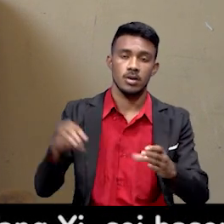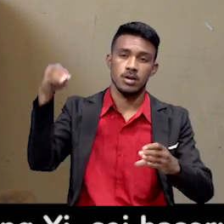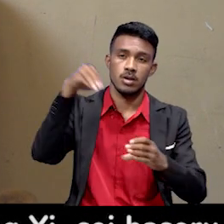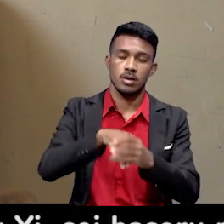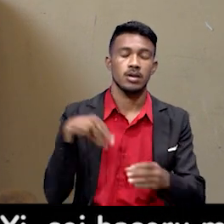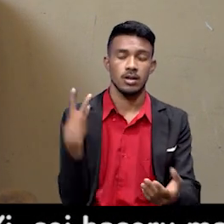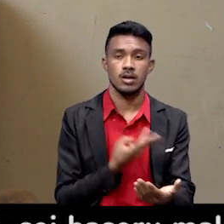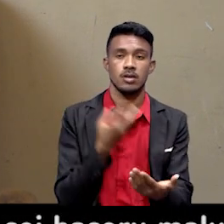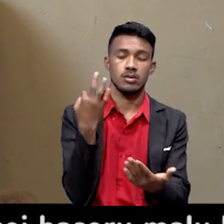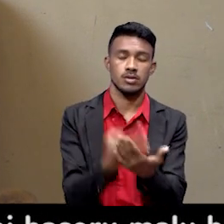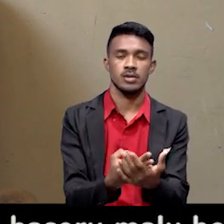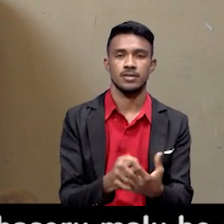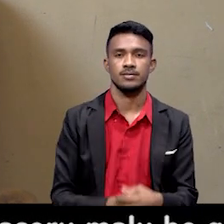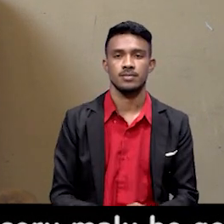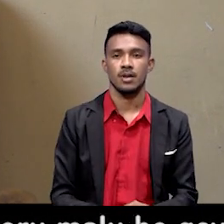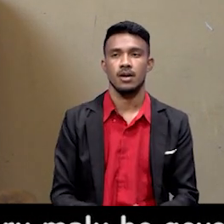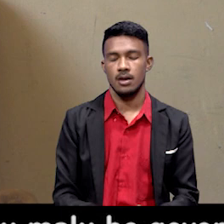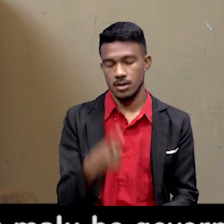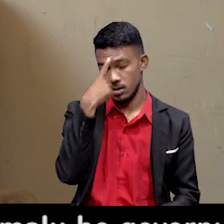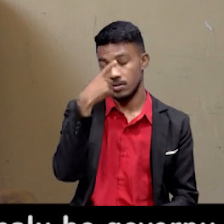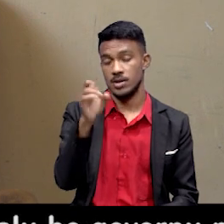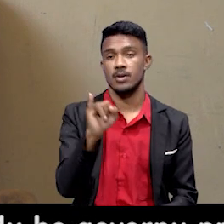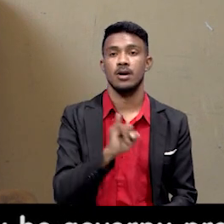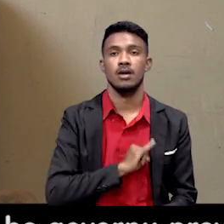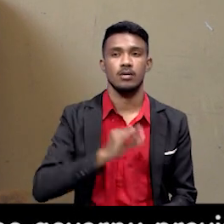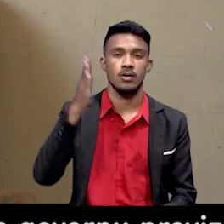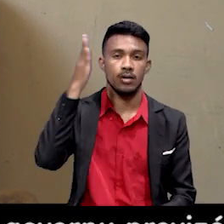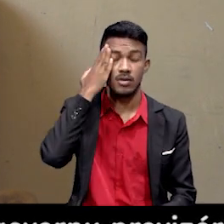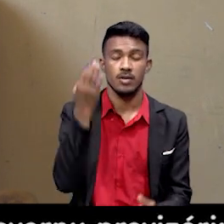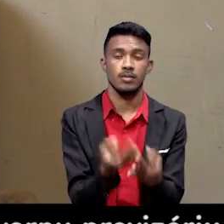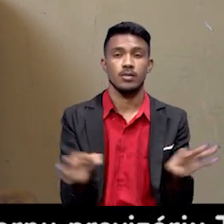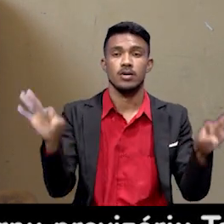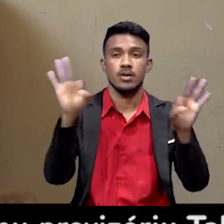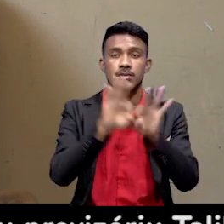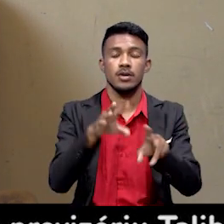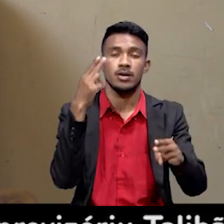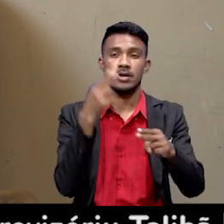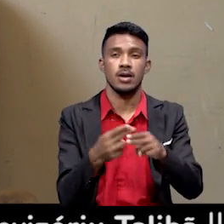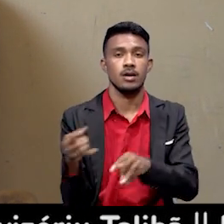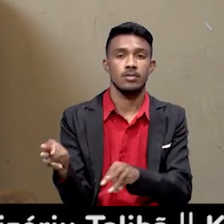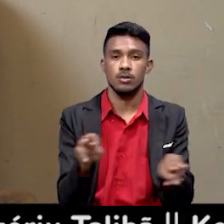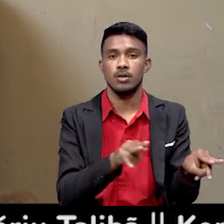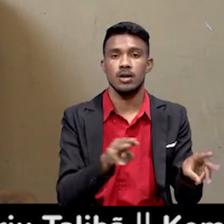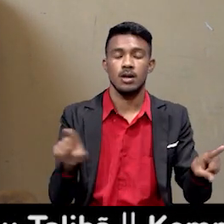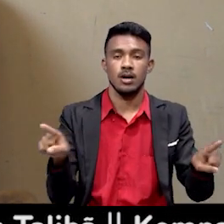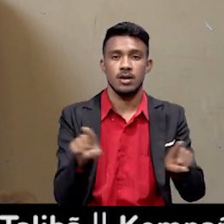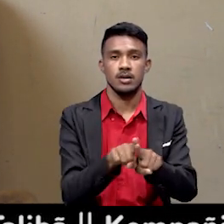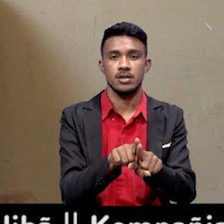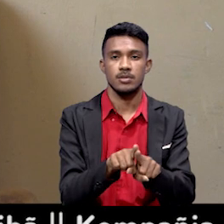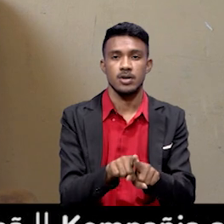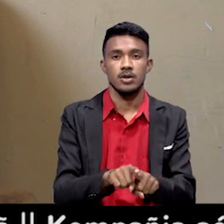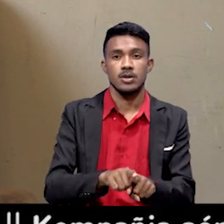itaniosa. Tama nema ka no ia ida nema principal. Agora ninha nara ne muda bane ane samos